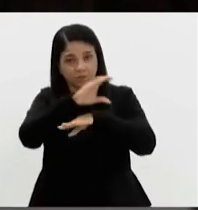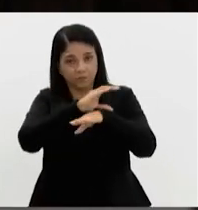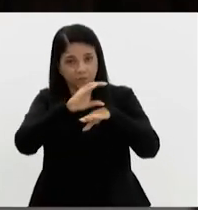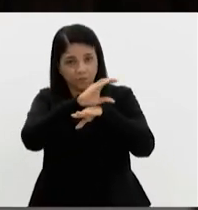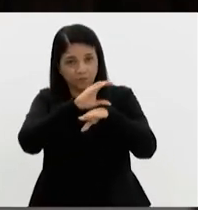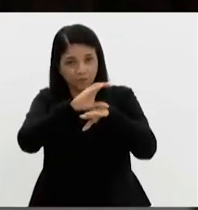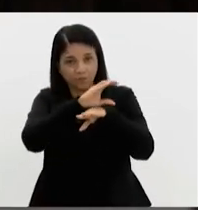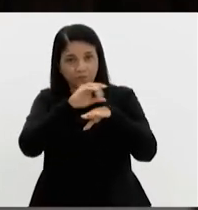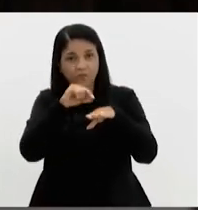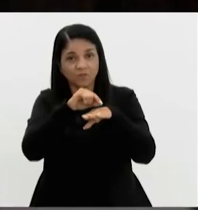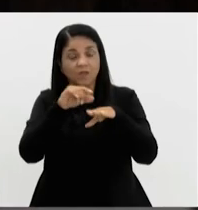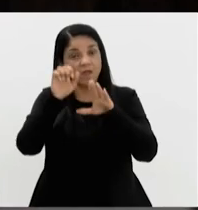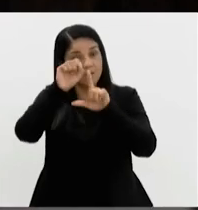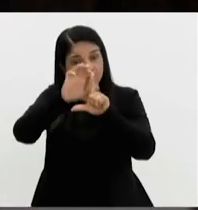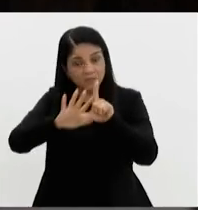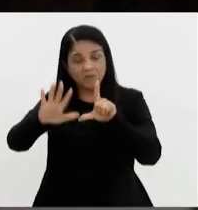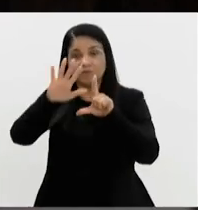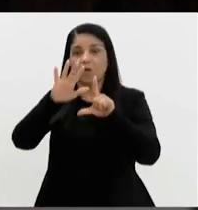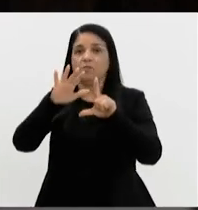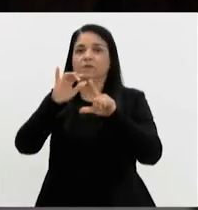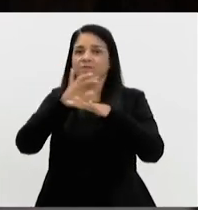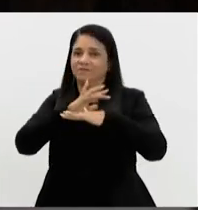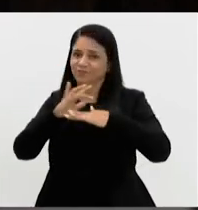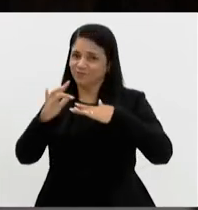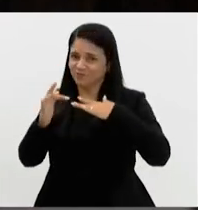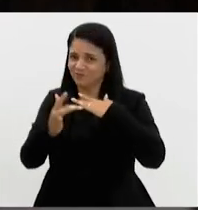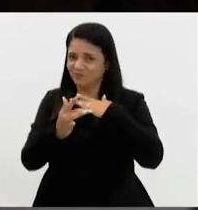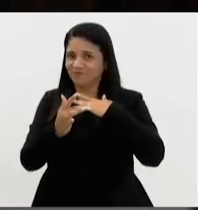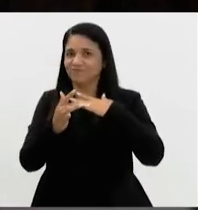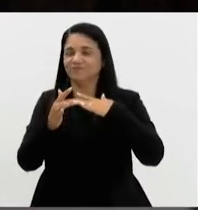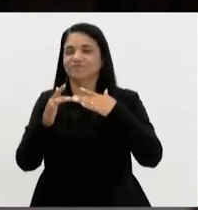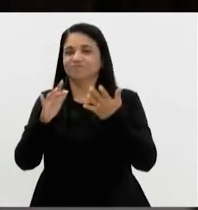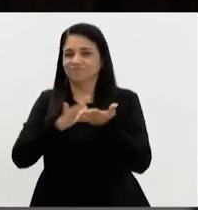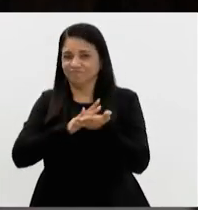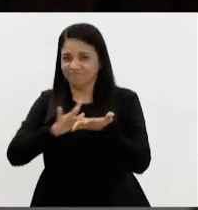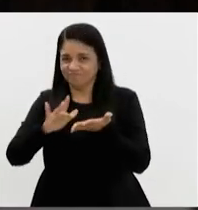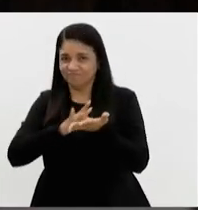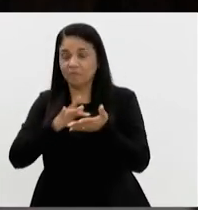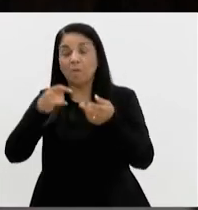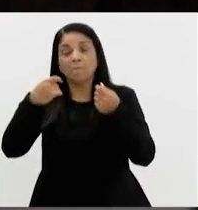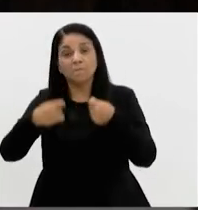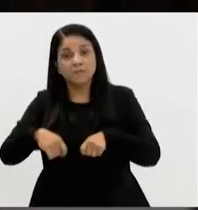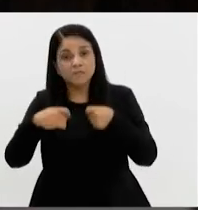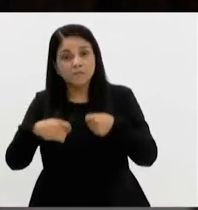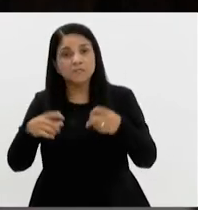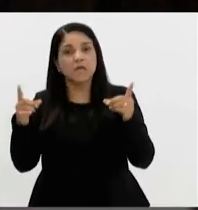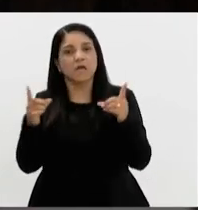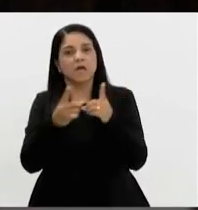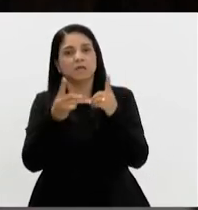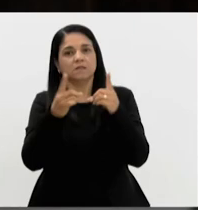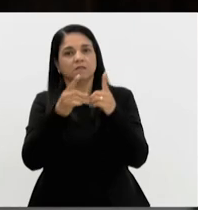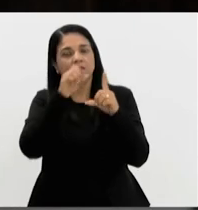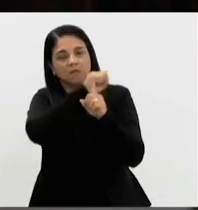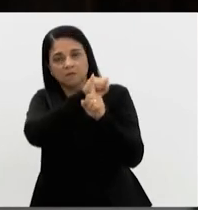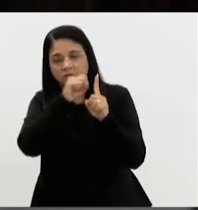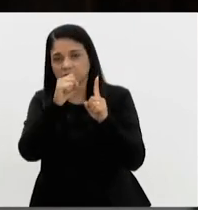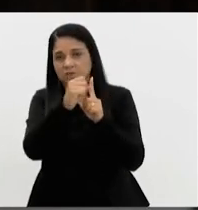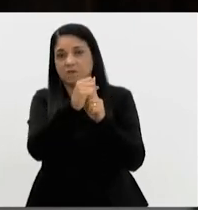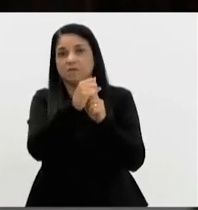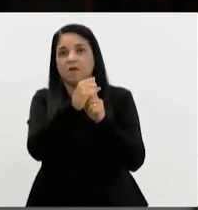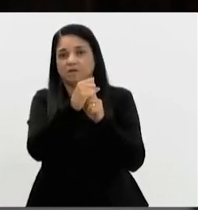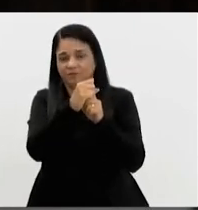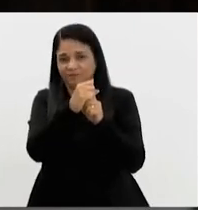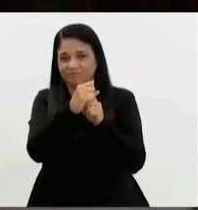sem dúvida as plataformas digitais que precisam efetivamente atender a uma função social relevante e